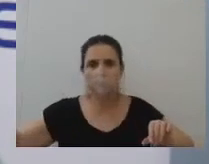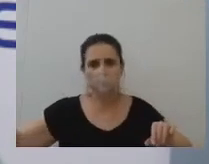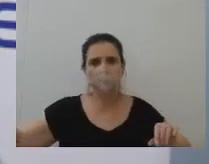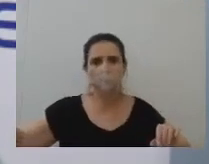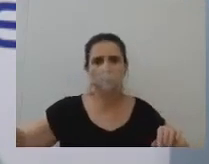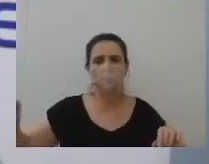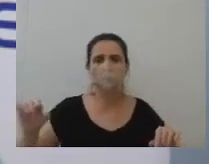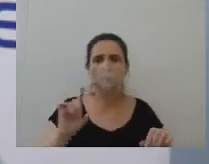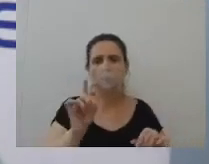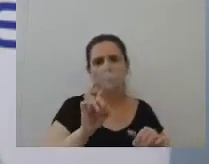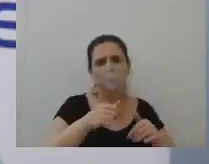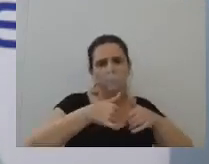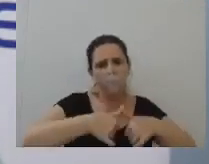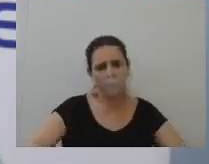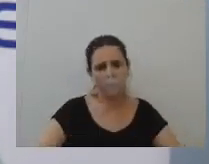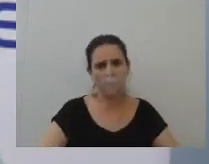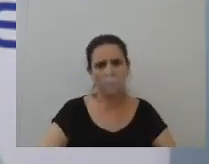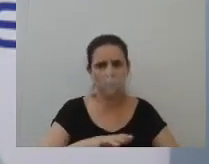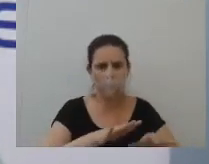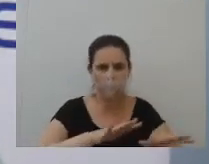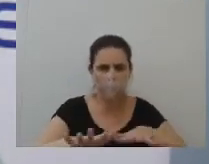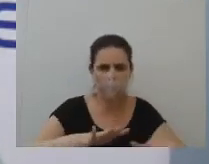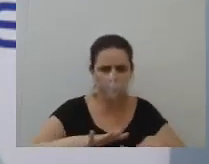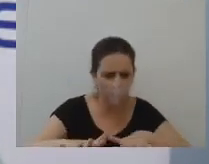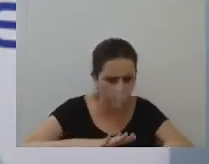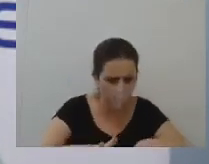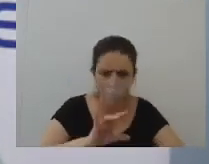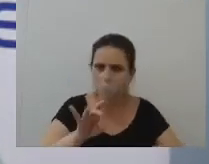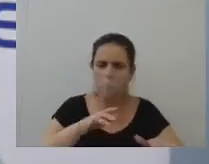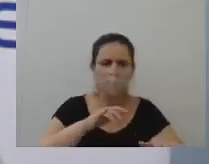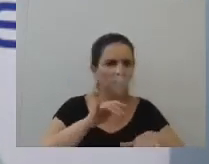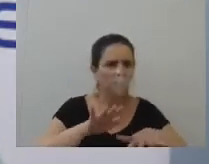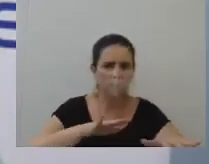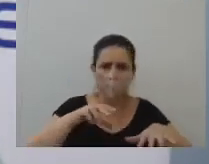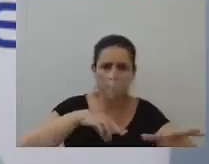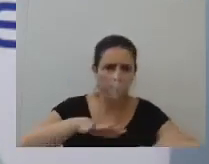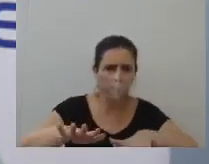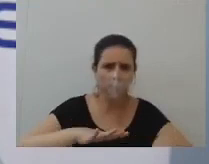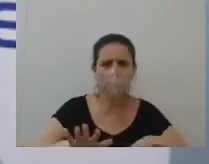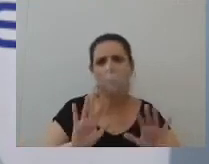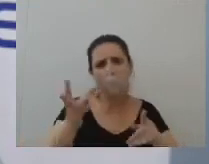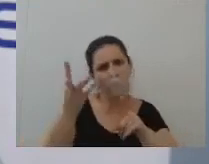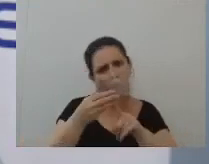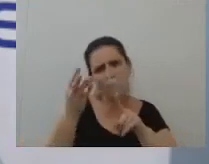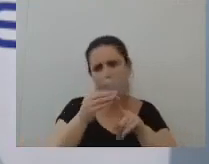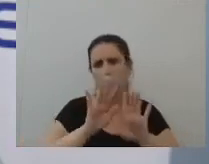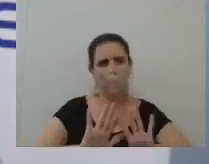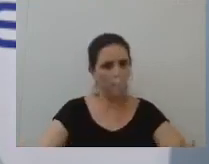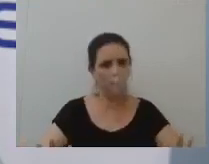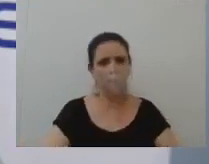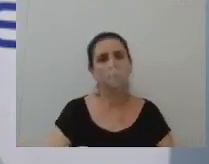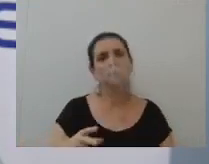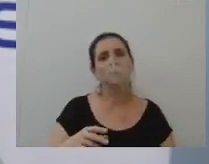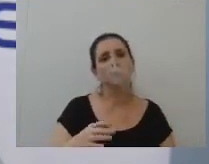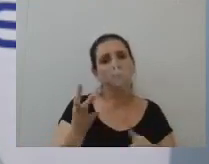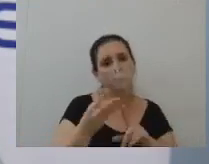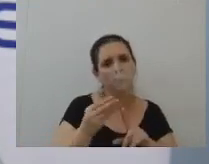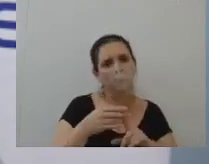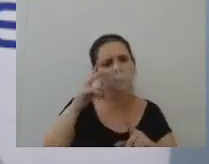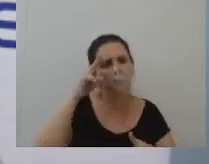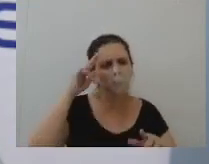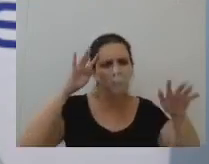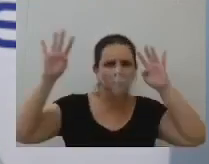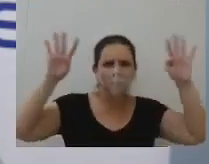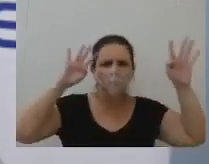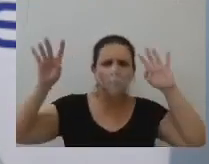mas elas não saem do lugar, apenas oscilam. Então as ideias em física são muito assim. Física, lembra que é uma filosofia.